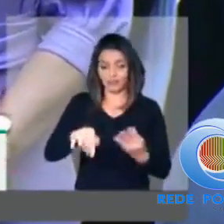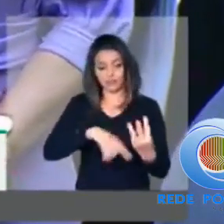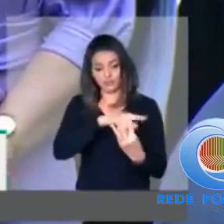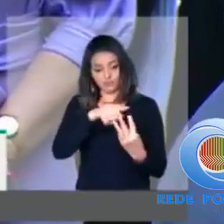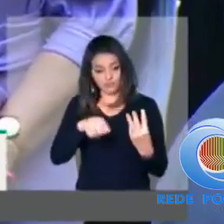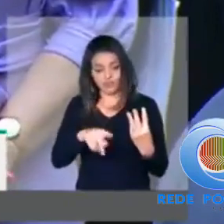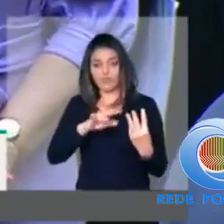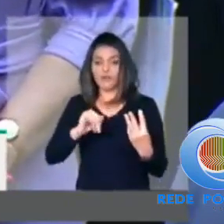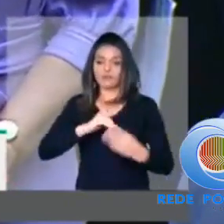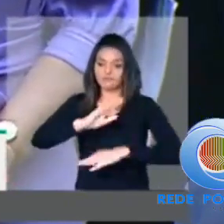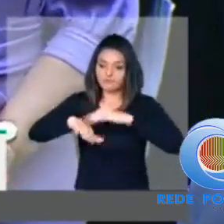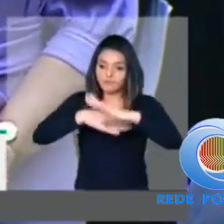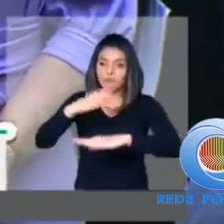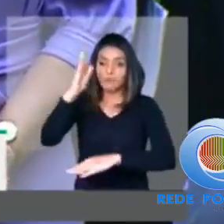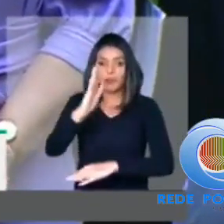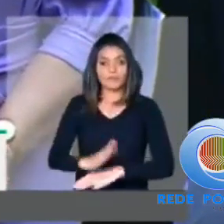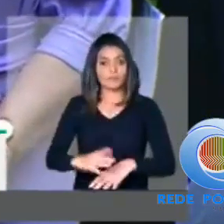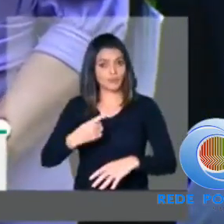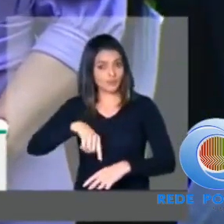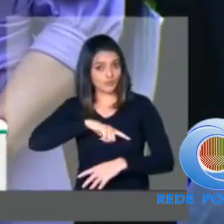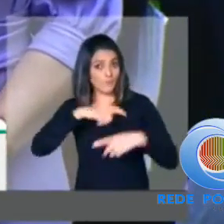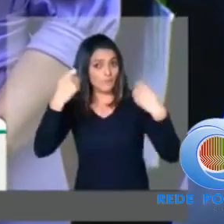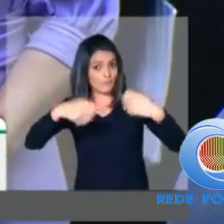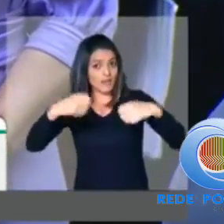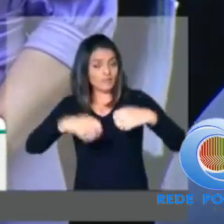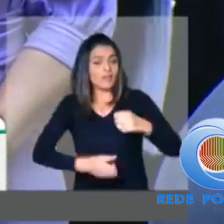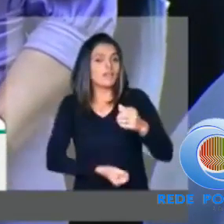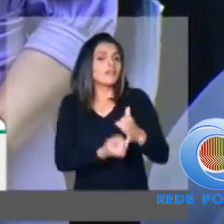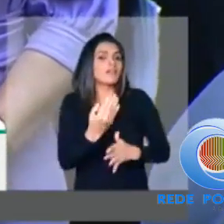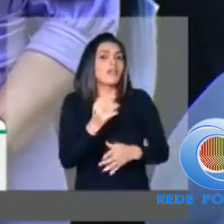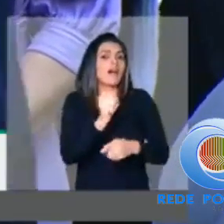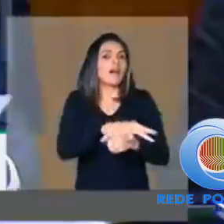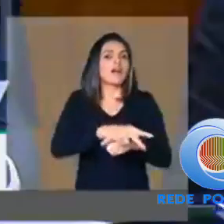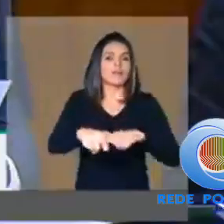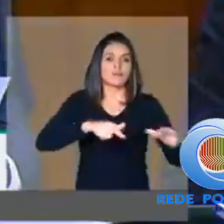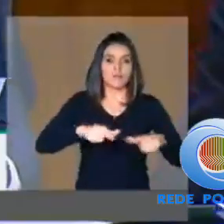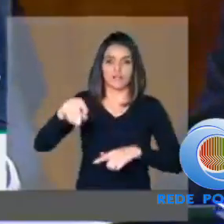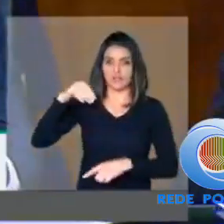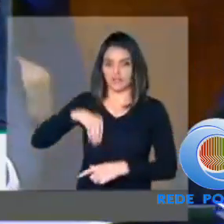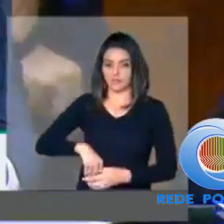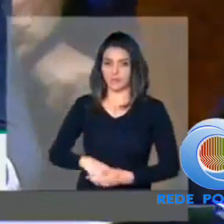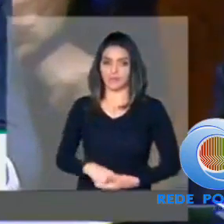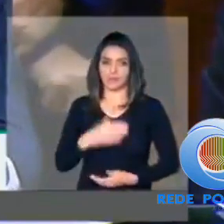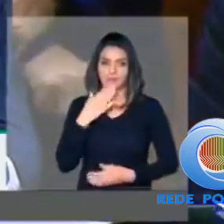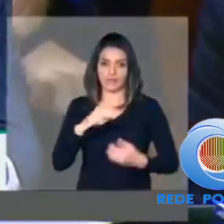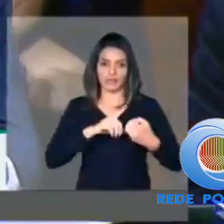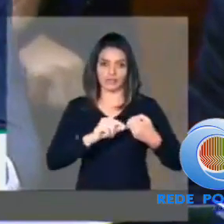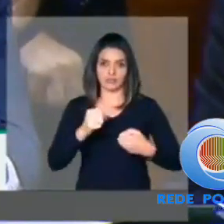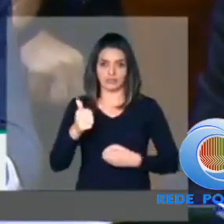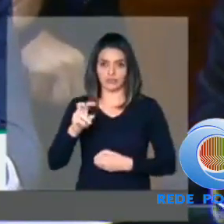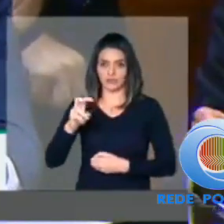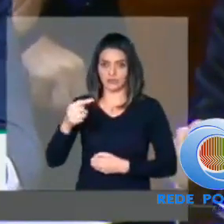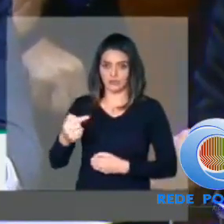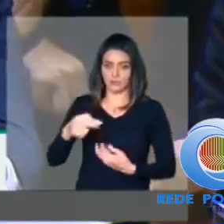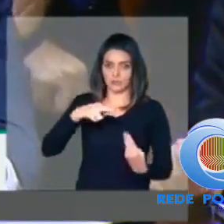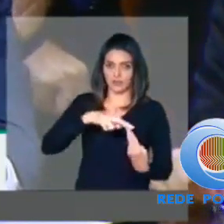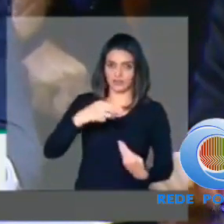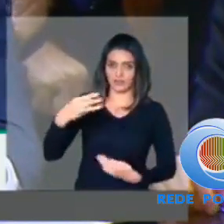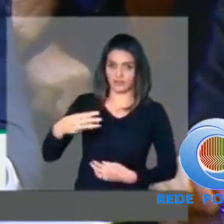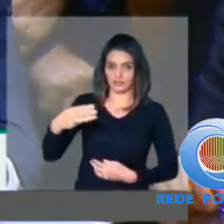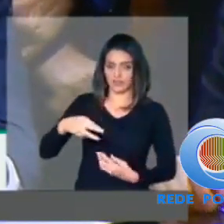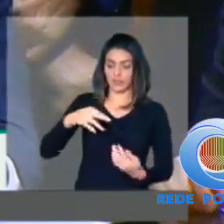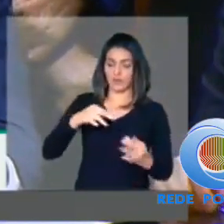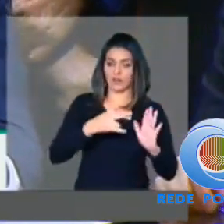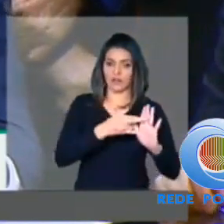gente precisa, que é o Brasil gerador de emprego e renda. Requeiro a Vossa Excelência, nos termos do artigo 157, parágrafo 3º do